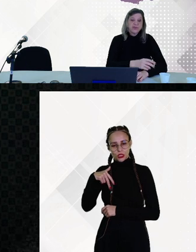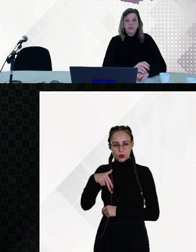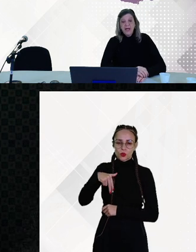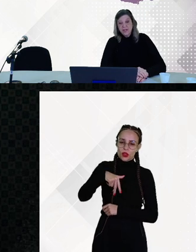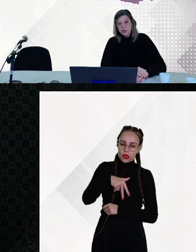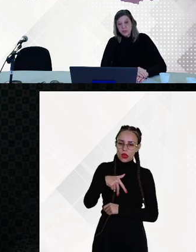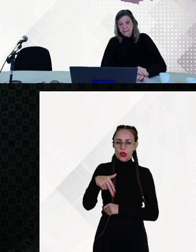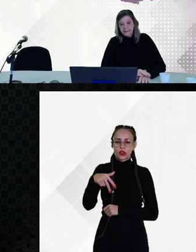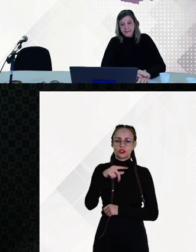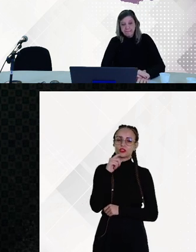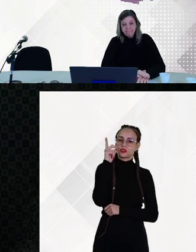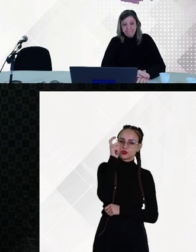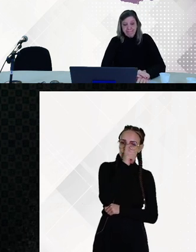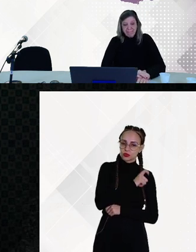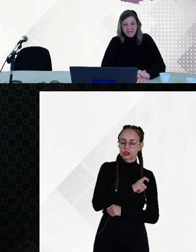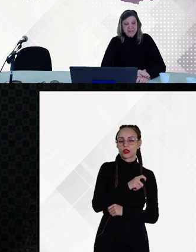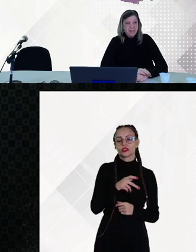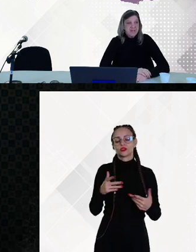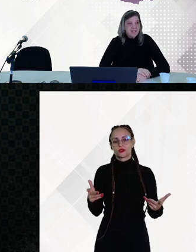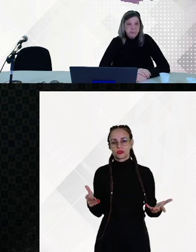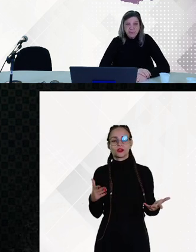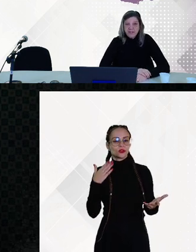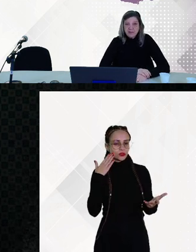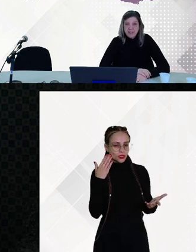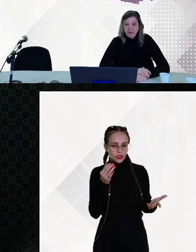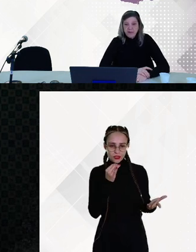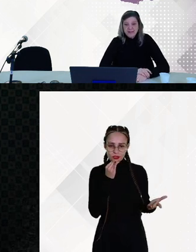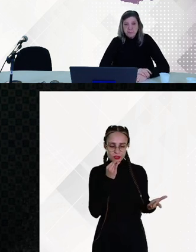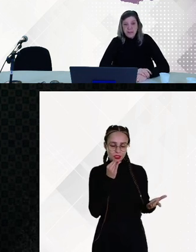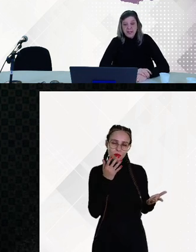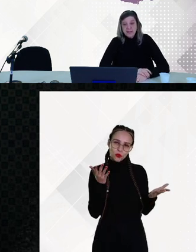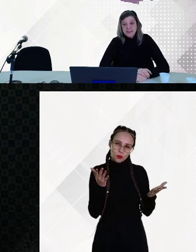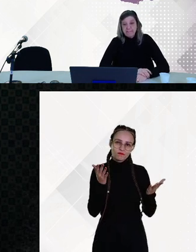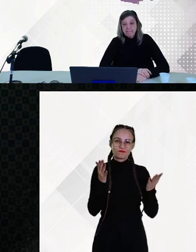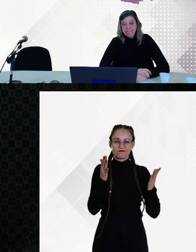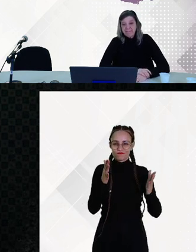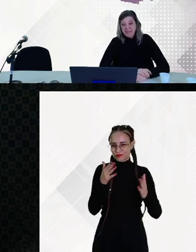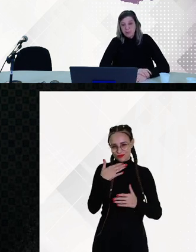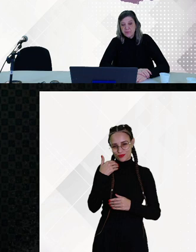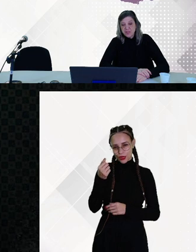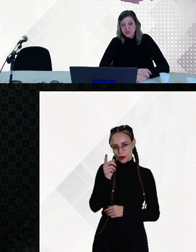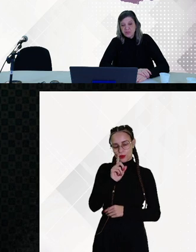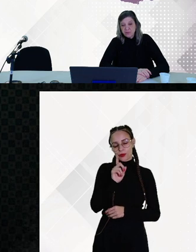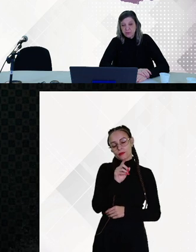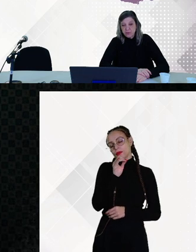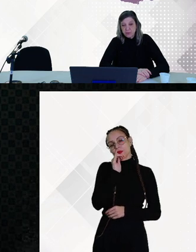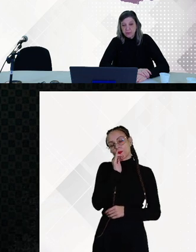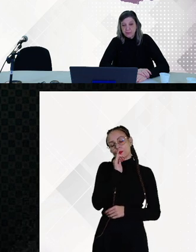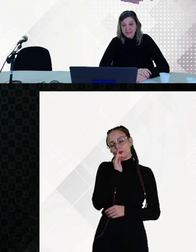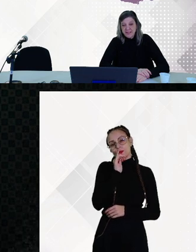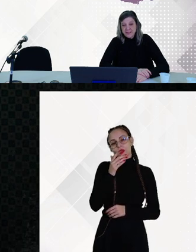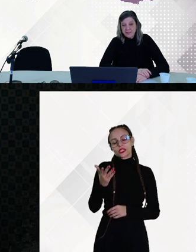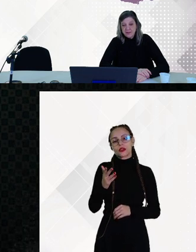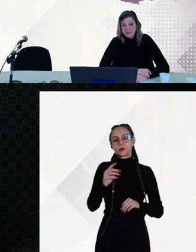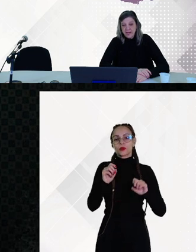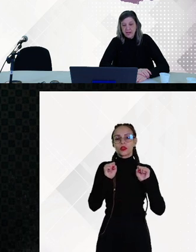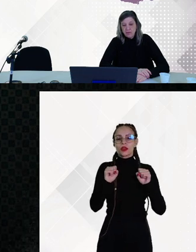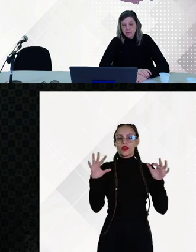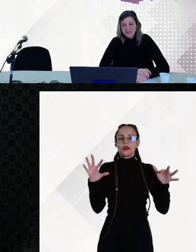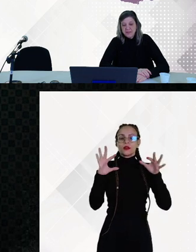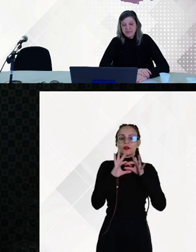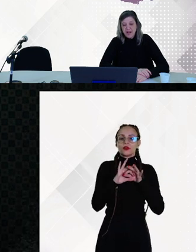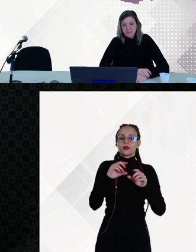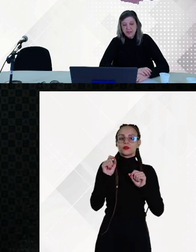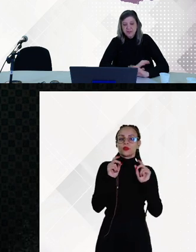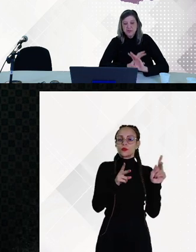uma dificuldade... eu sei que o exemplo não é dos melhores, mas como se a gente pudesse associar